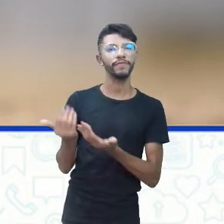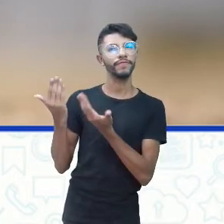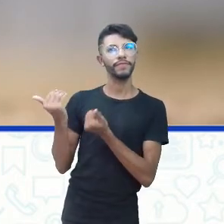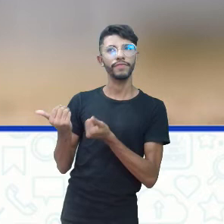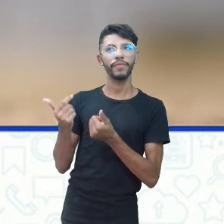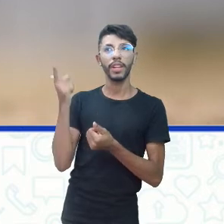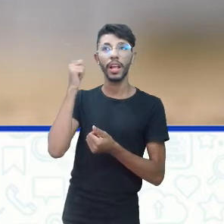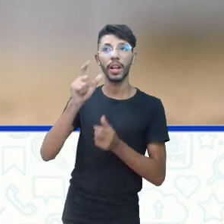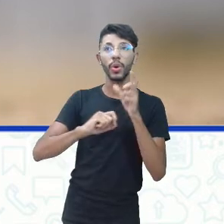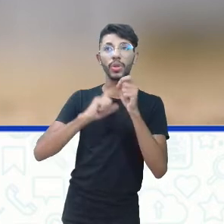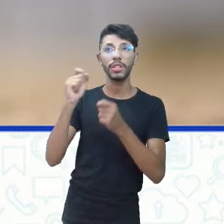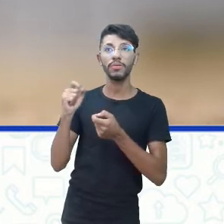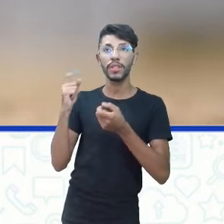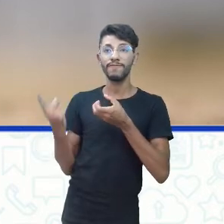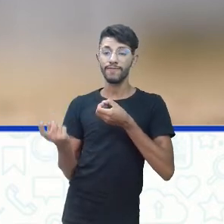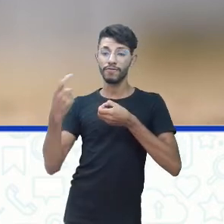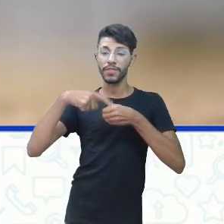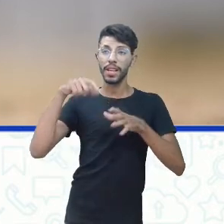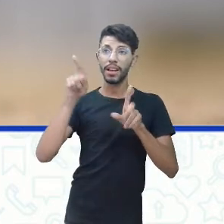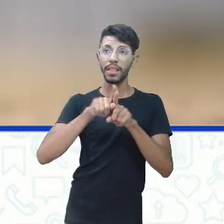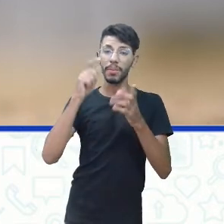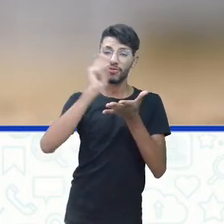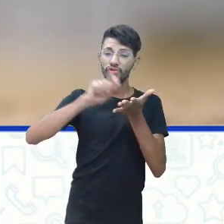resgatou e reescreveu as fábulas